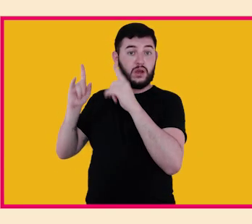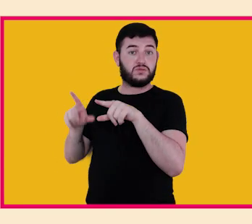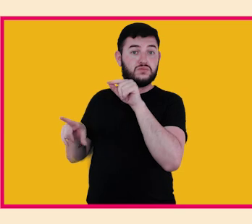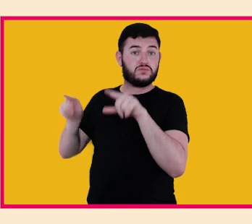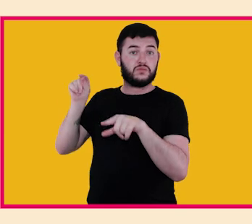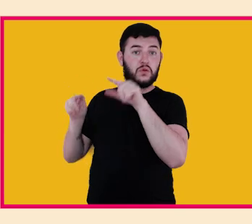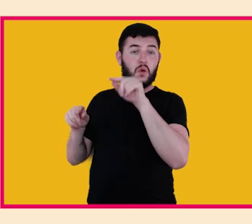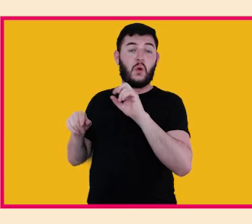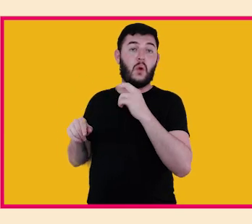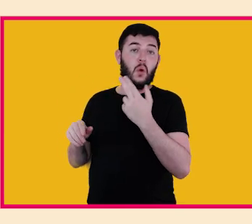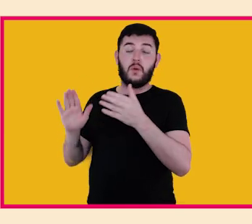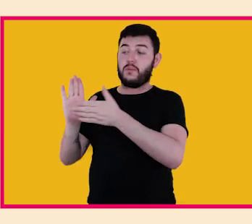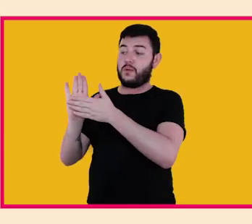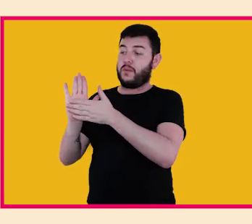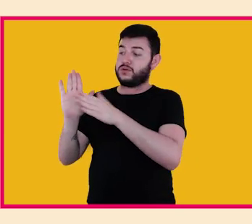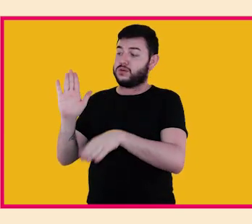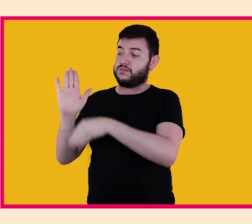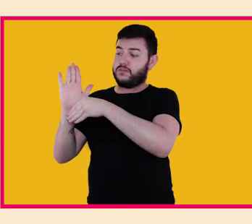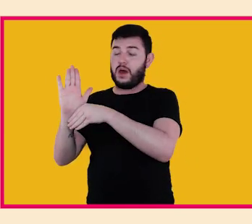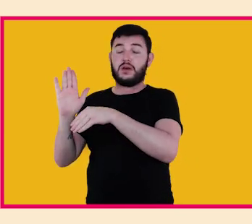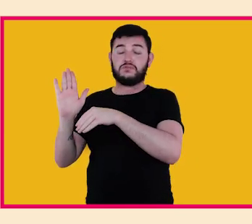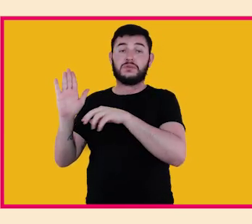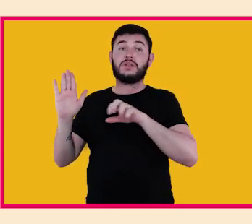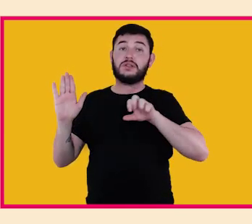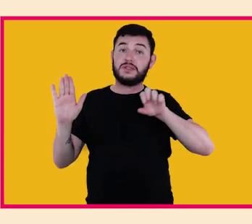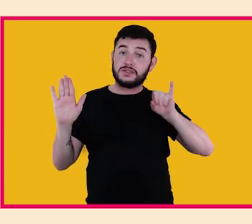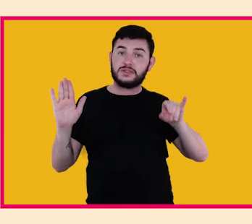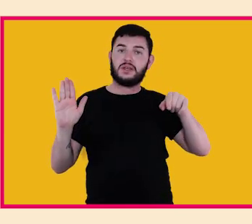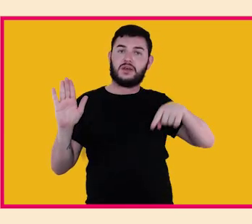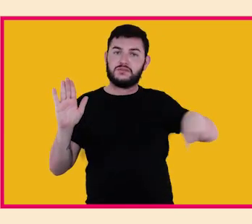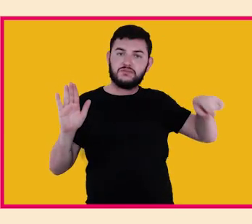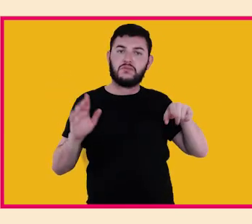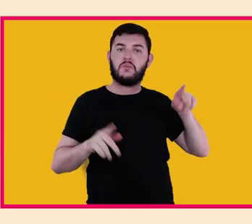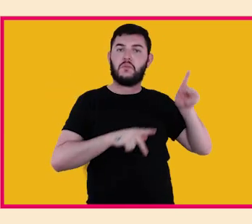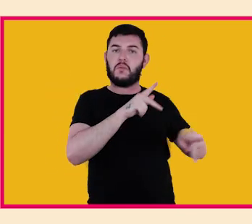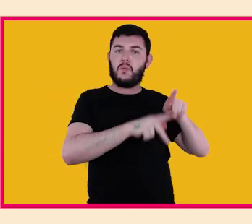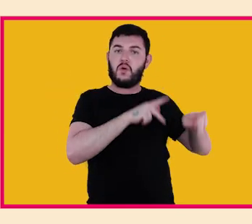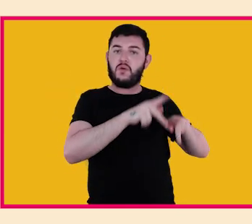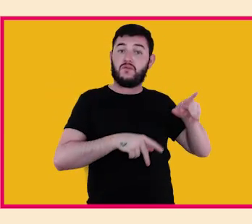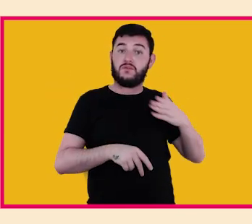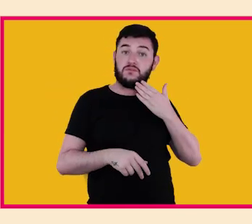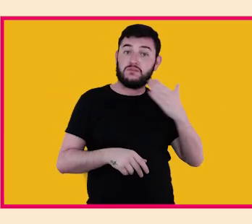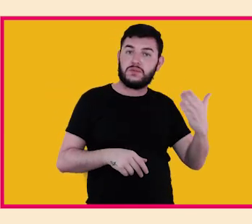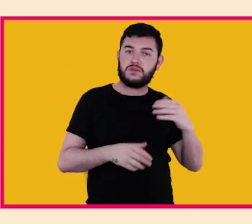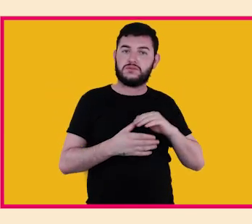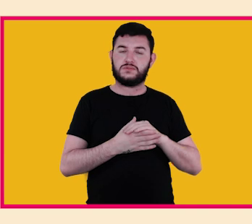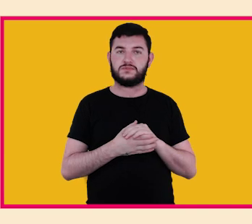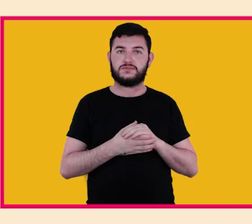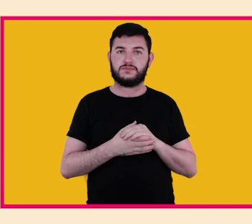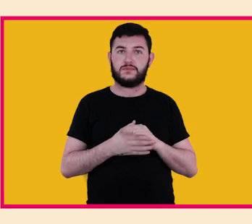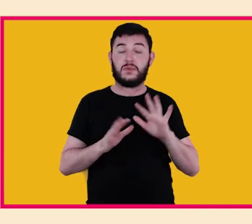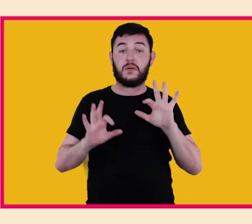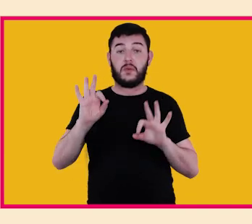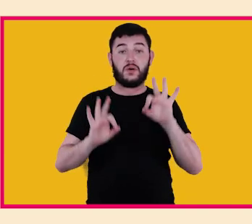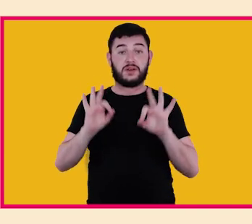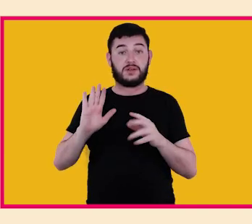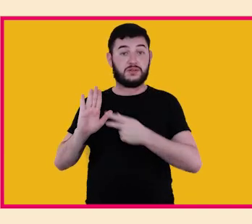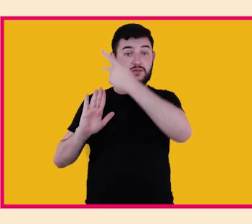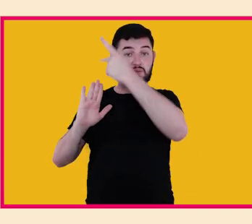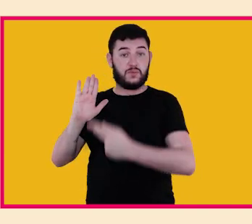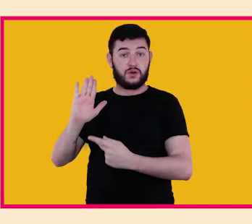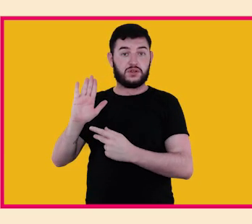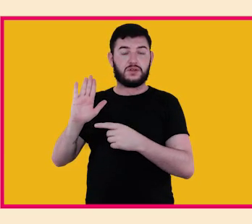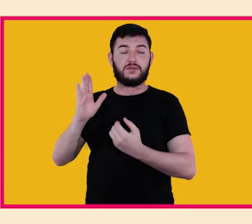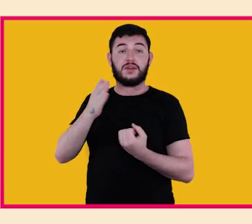ser adicionados conforme as necessidades da comunidade local. Para facilitar a organização dos diversos projetos, criamos categorias que